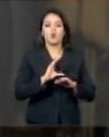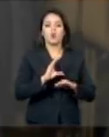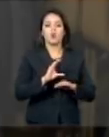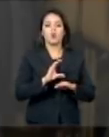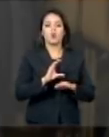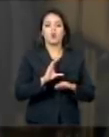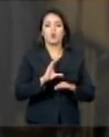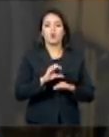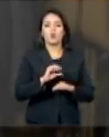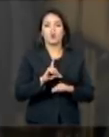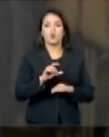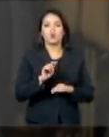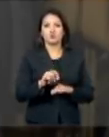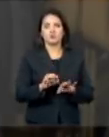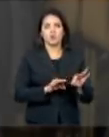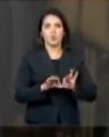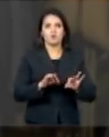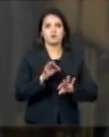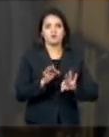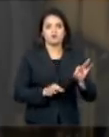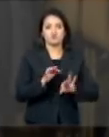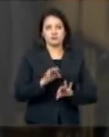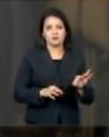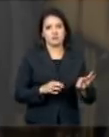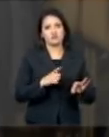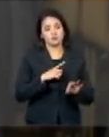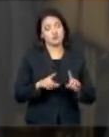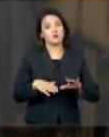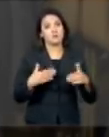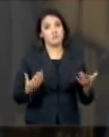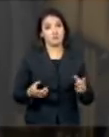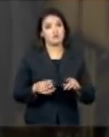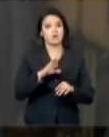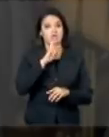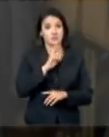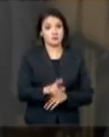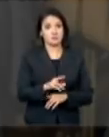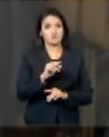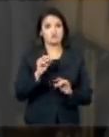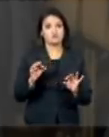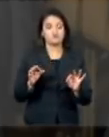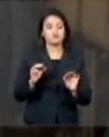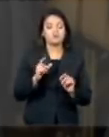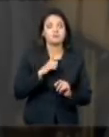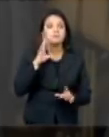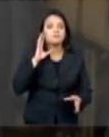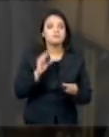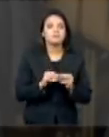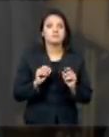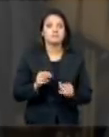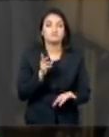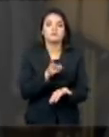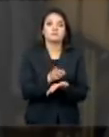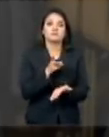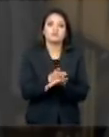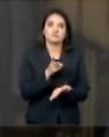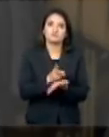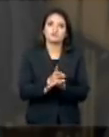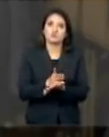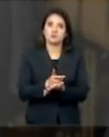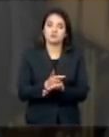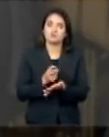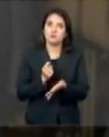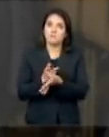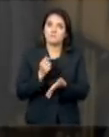judiciária do estado o parecer de sua excelência concluiu pela manutenção daquelas pensões com